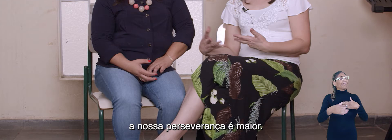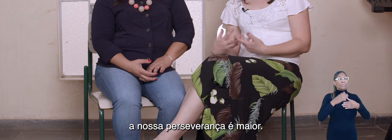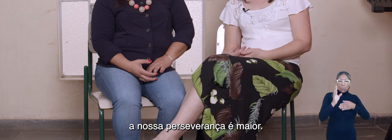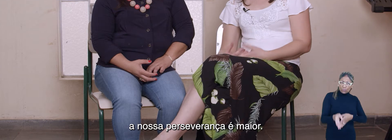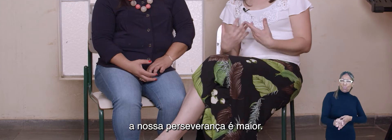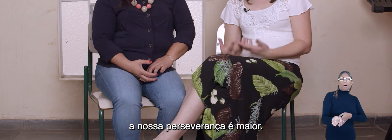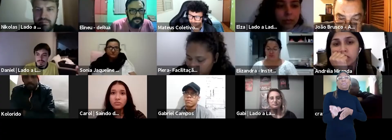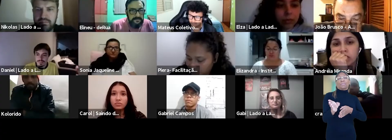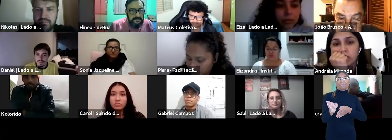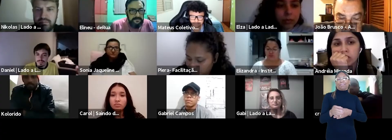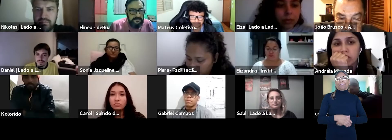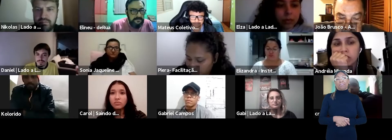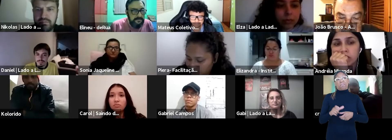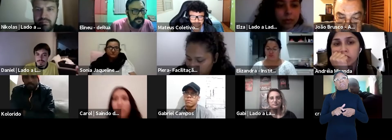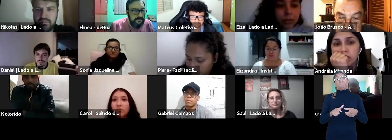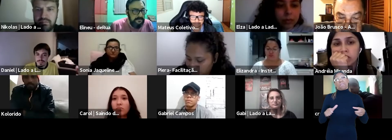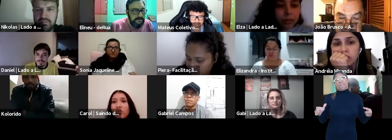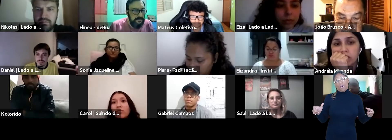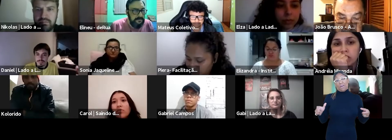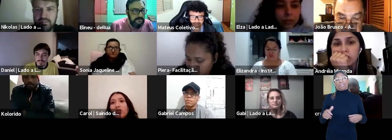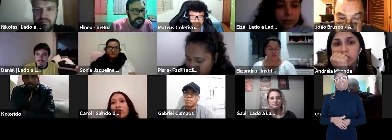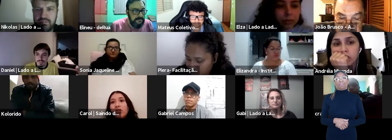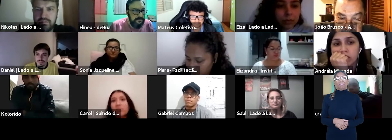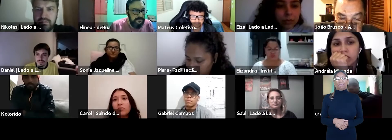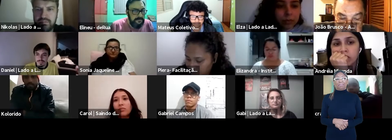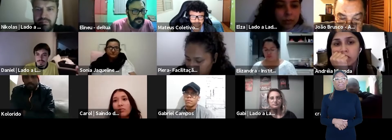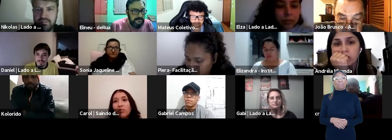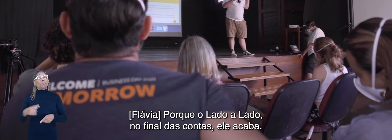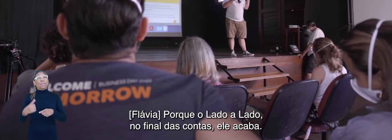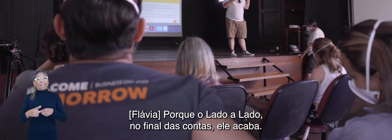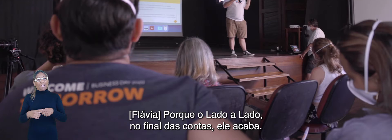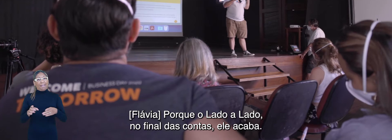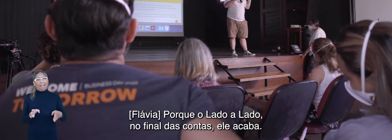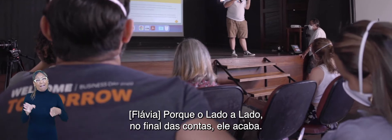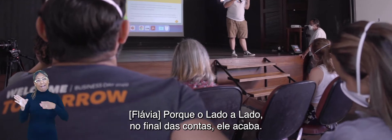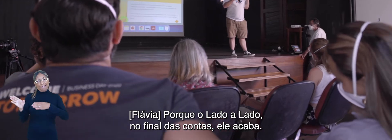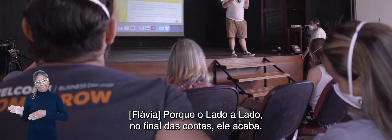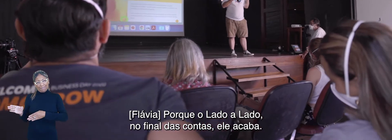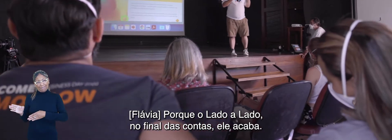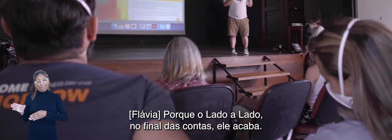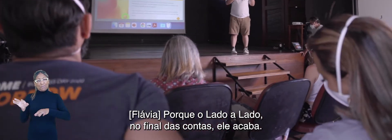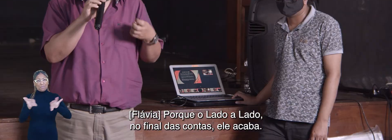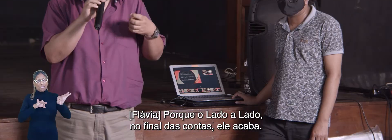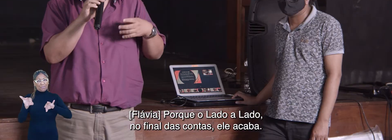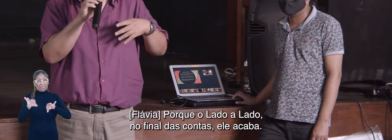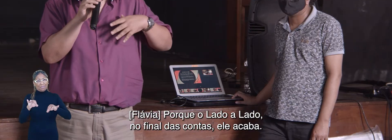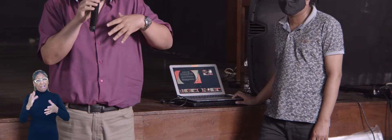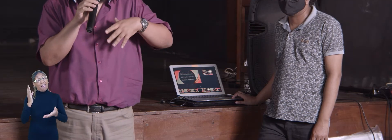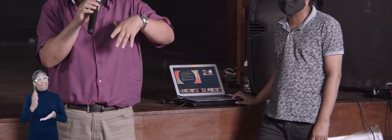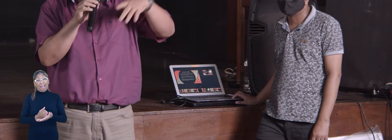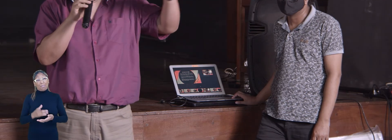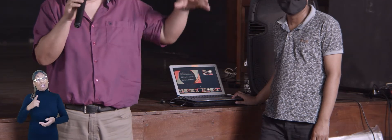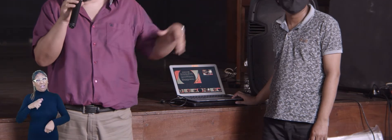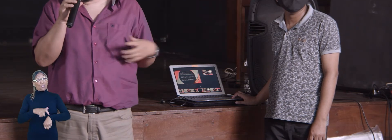nossa perseverança é maior. A gente vai ser guiado por 2 facilitadores. Porque o lado a lado, no final das contas, ele acaba,